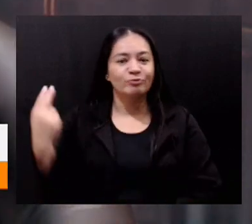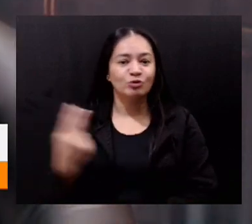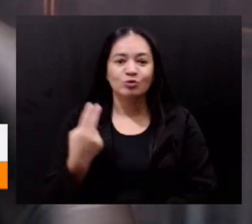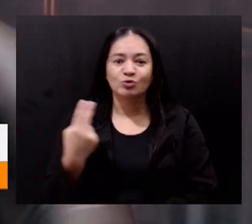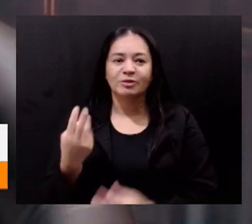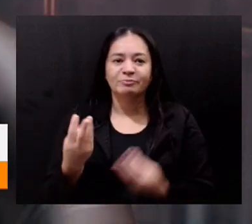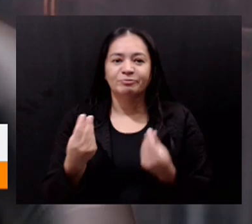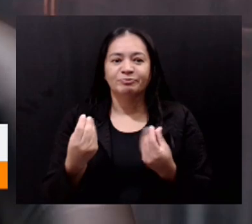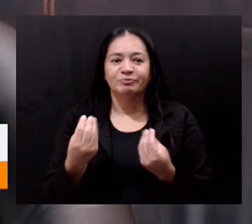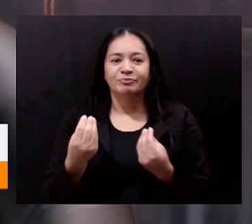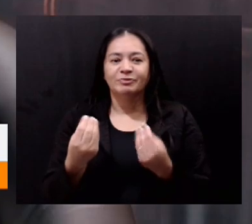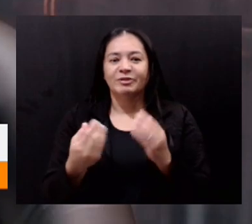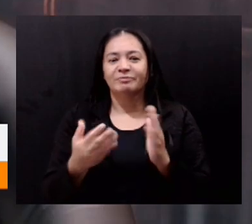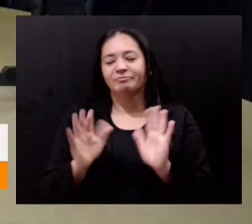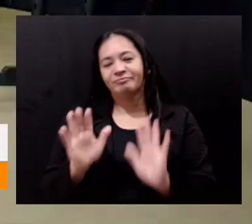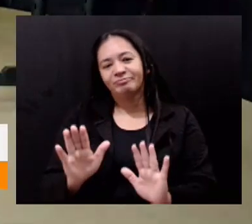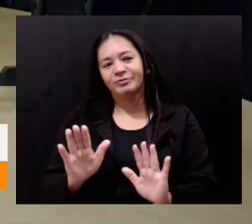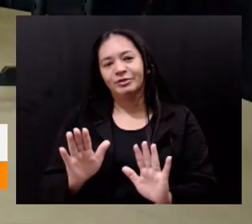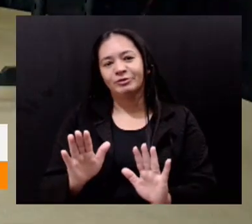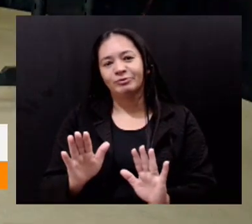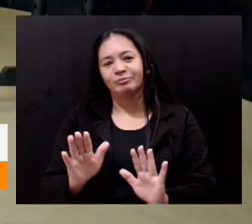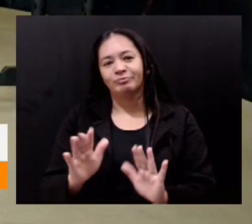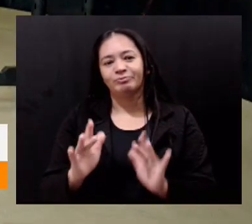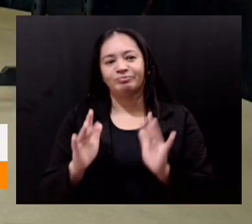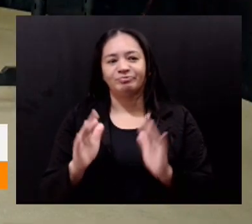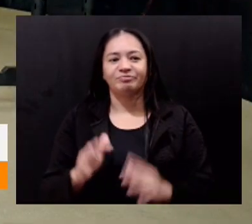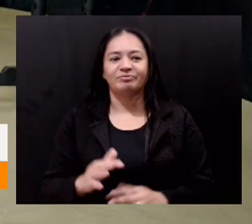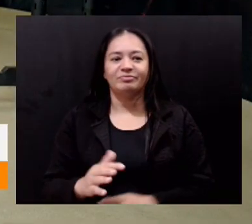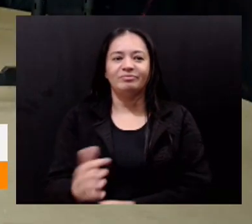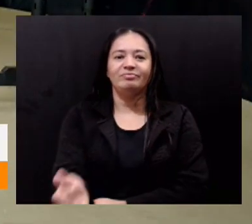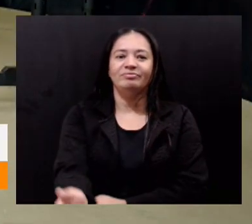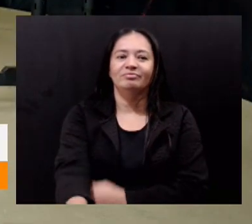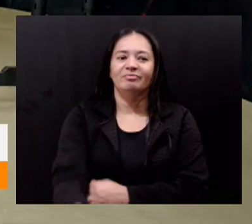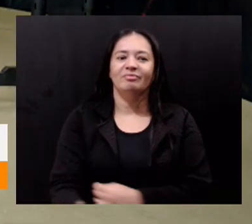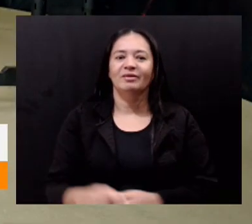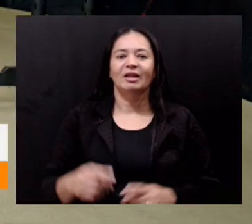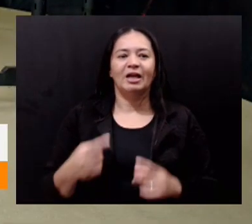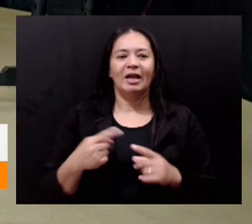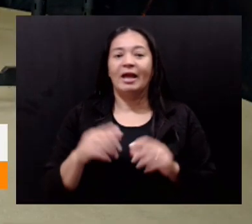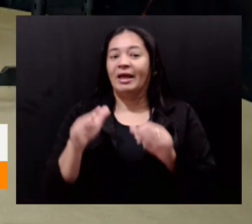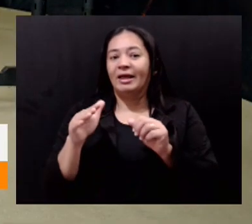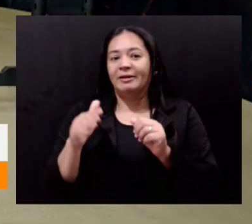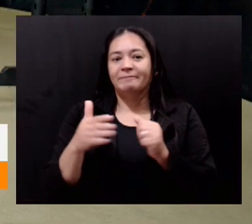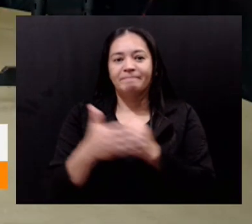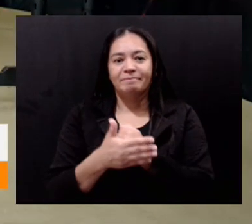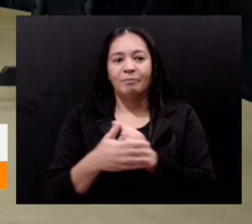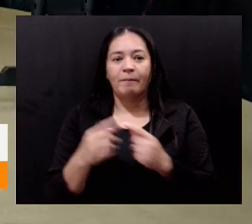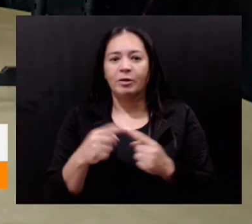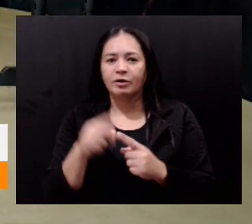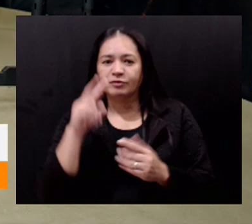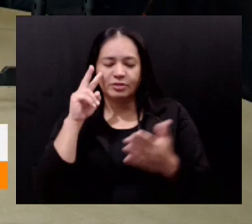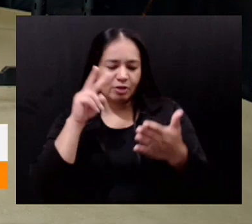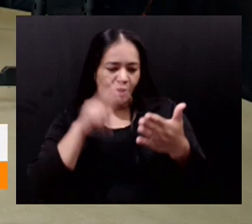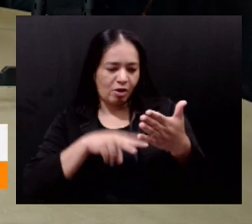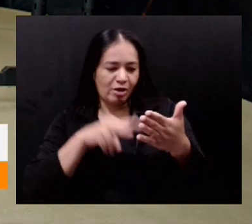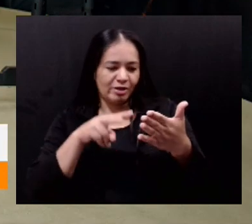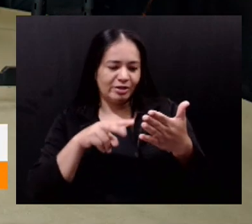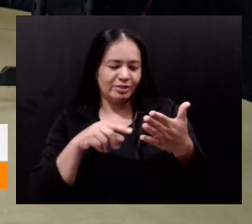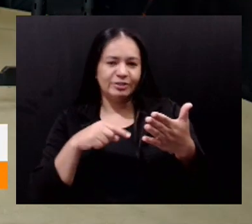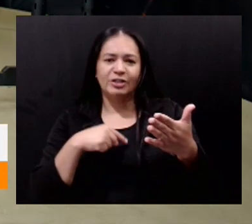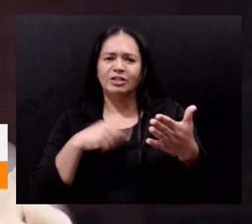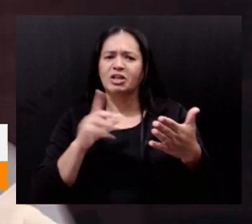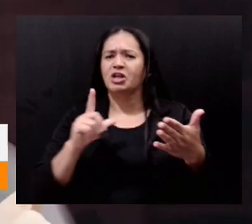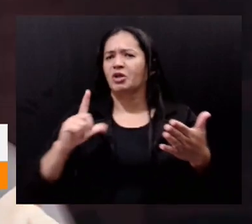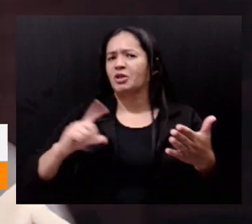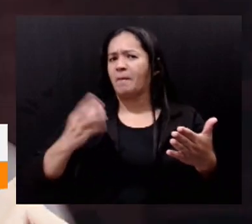proporcionar esse afeto, Ela essa troca. camufla, né? Ela Ela camufla. camufla, porque você olha e você fala: "Não, eu tenho bastante pessoas, eu tenho um vínculo